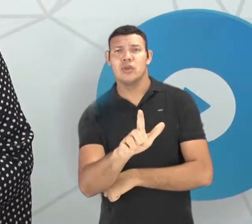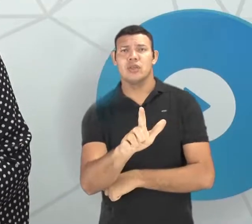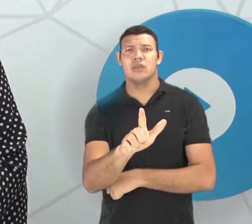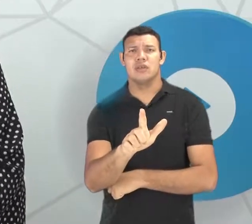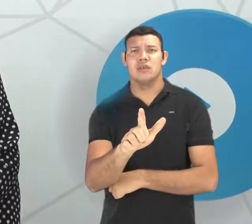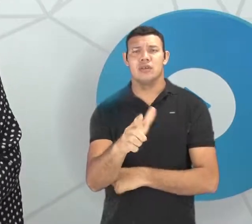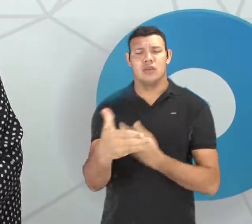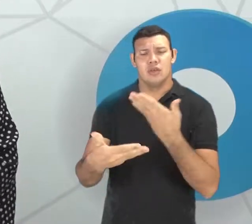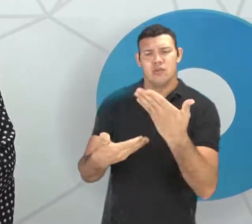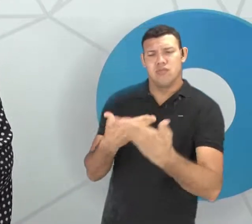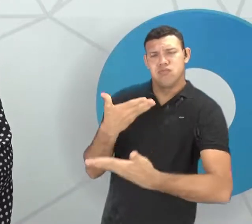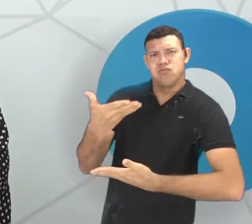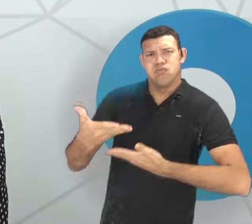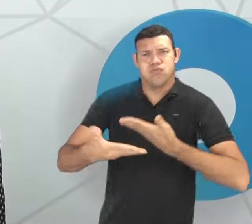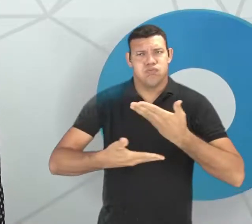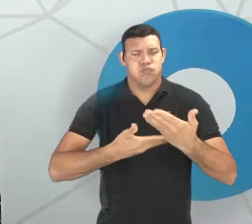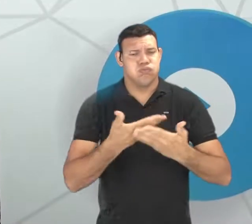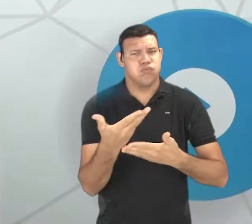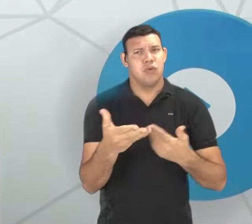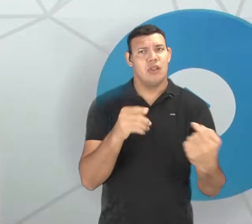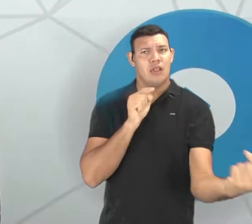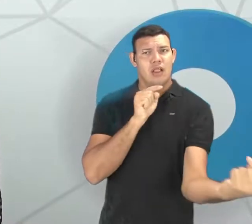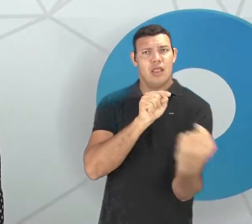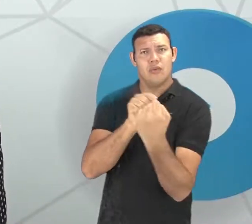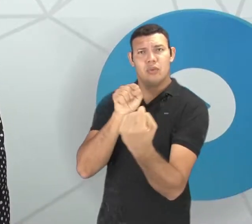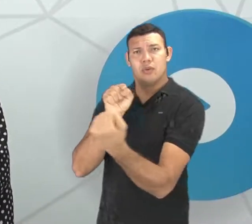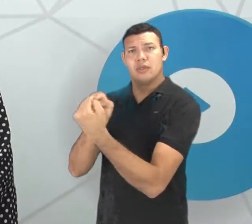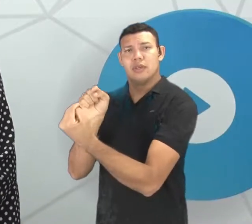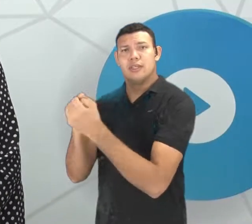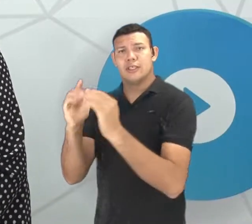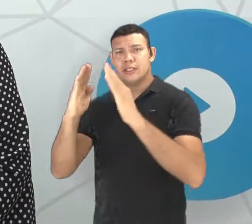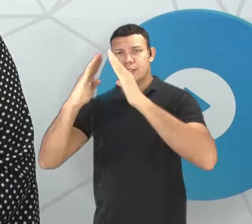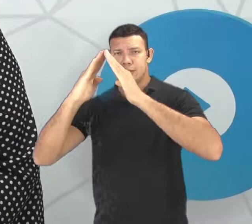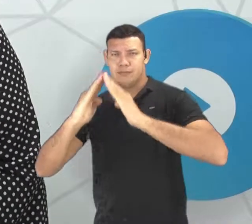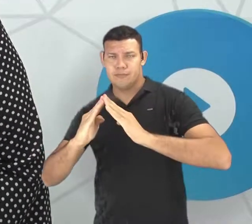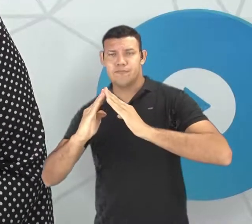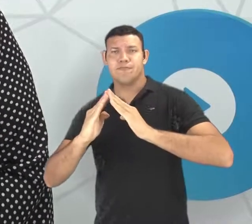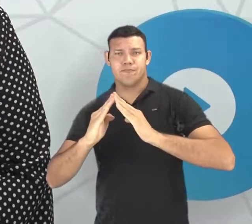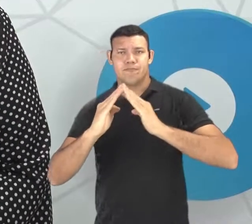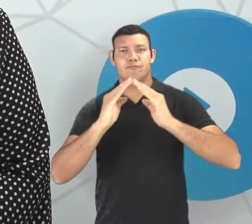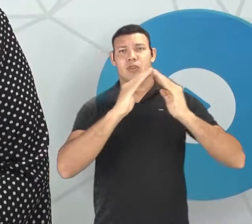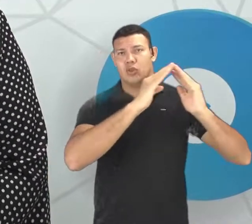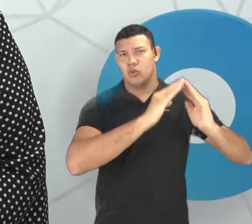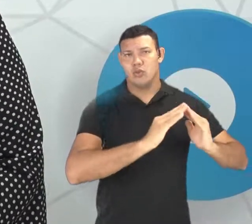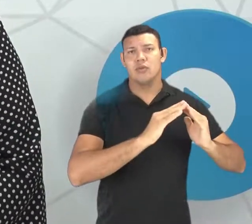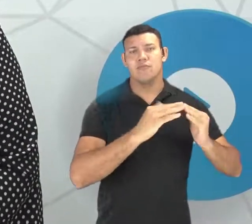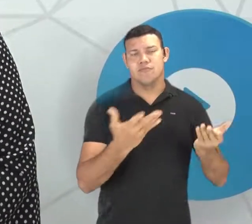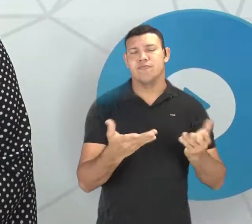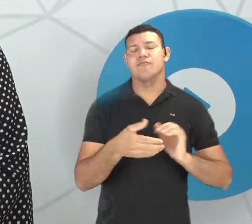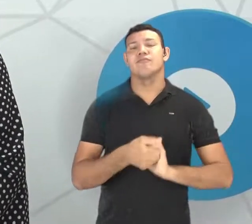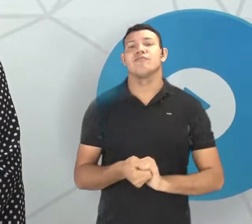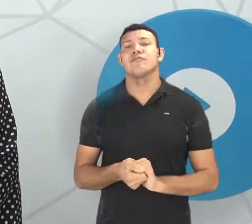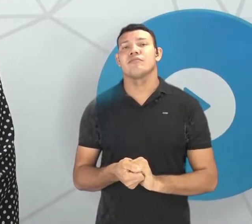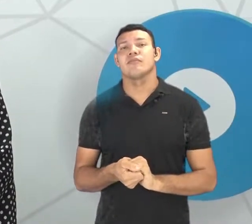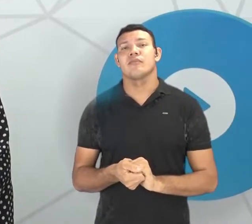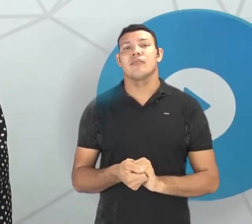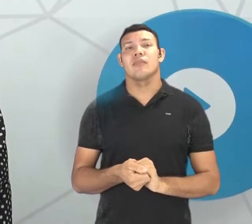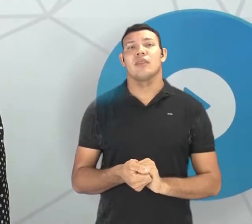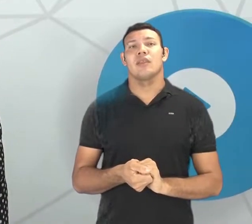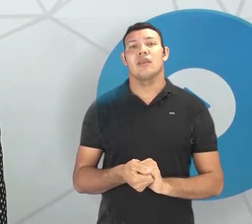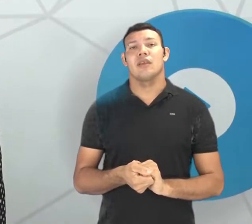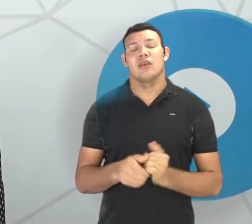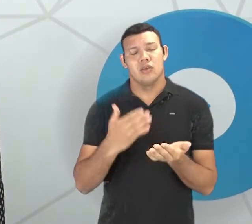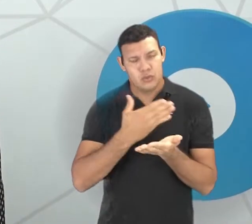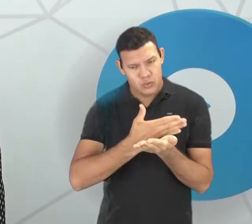a partir das relações que estabeleçamos nas nossas casas, nos nossos lares. A partir daí porque